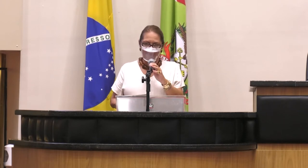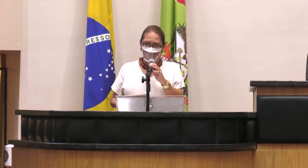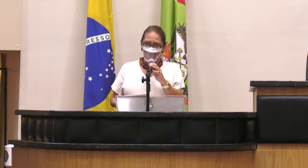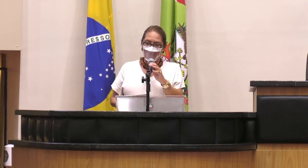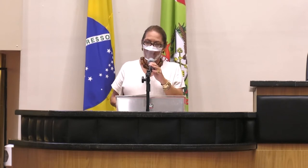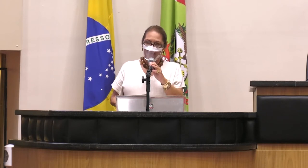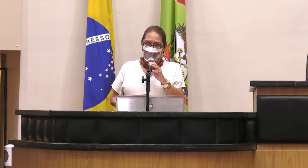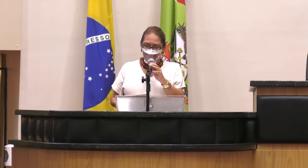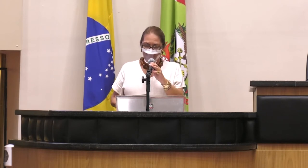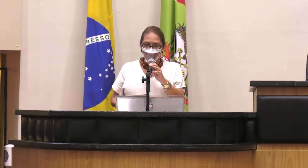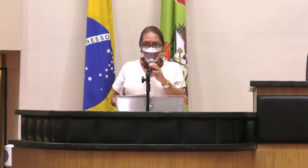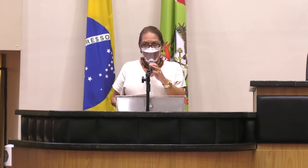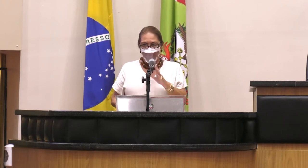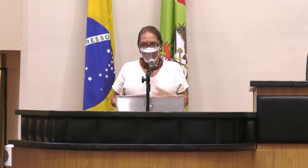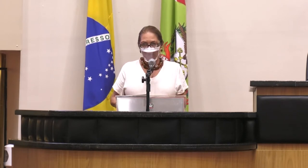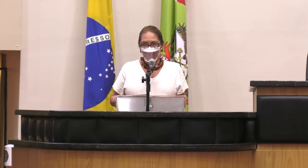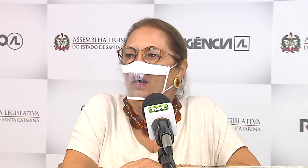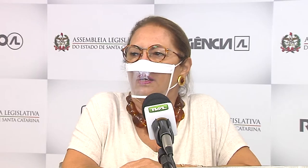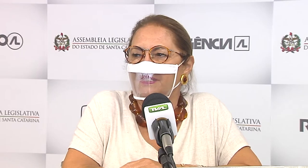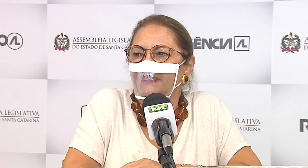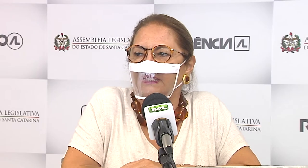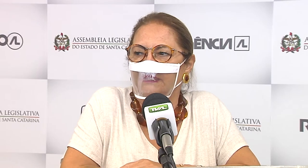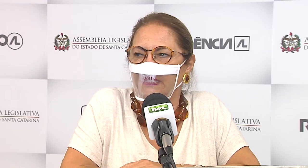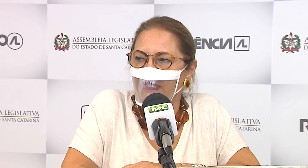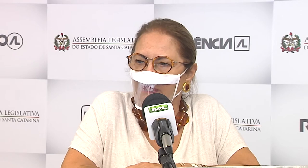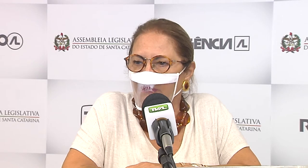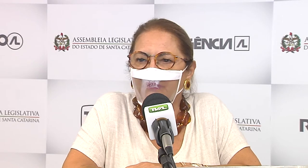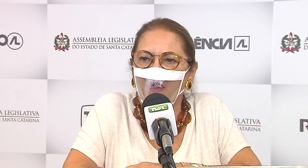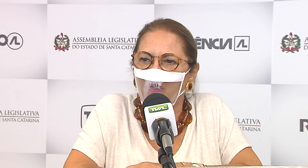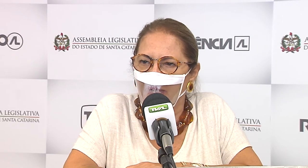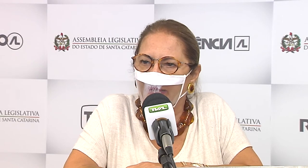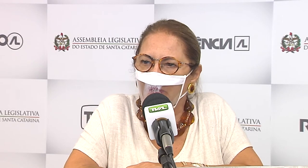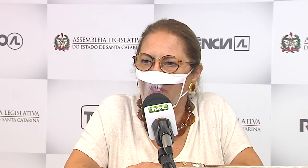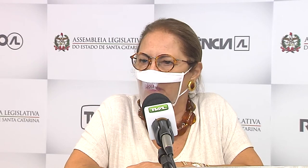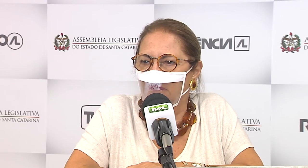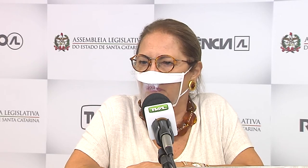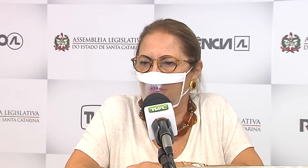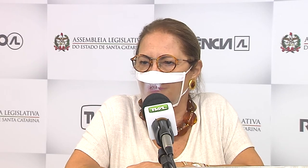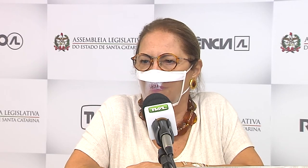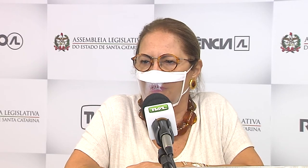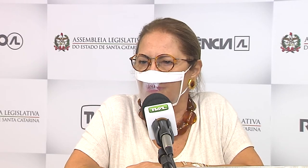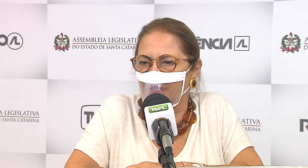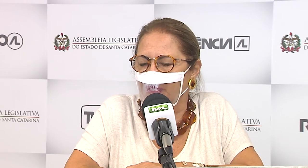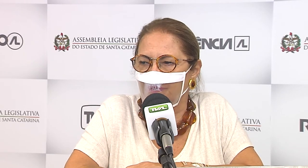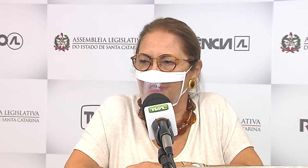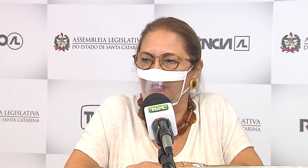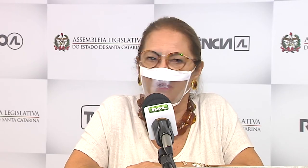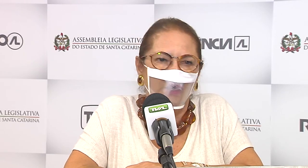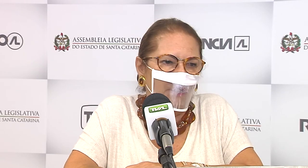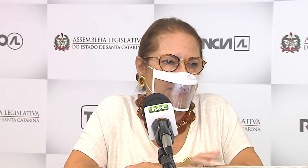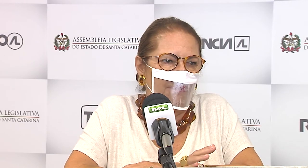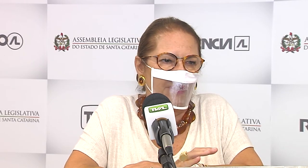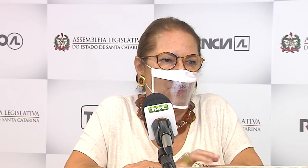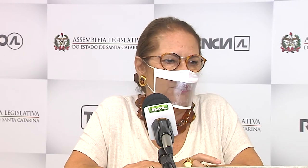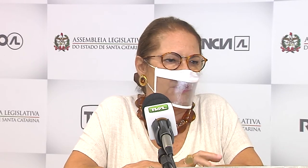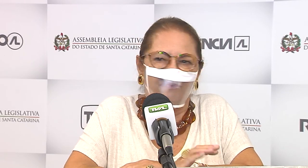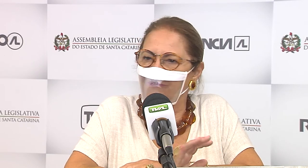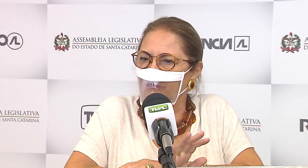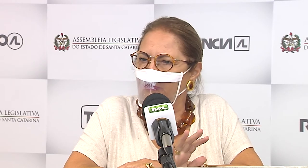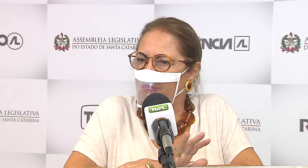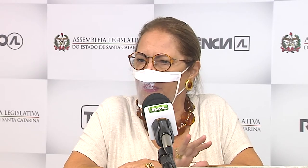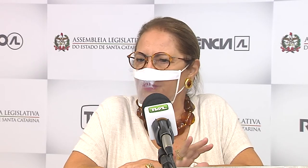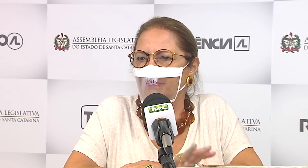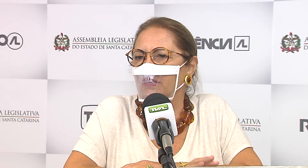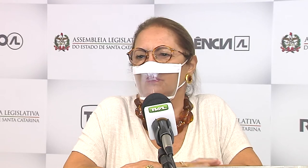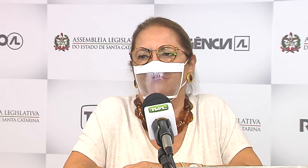conscientizem, evitando aglomerações. A Santa Catarina está um terror, né? É uma coisa horrorosa o que está acontecendo. Que na minha ótica